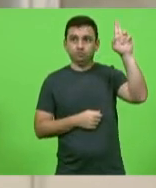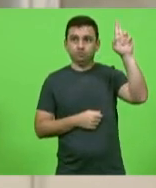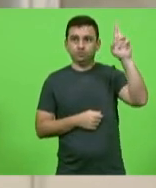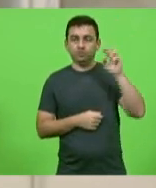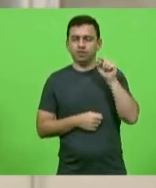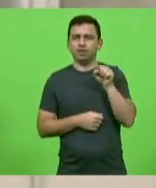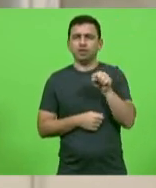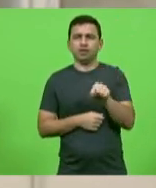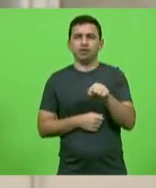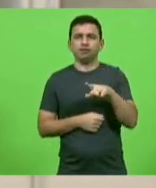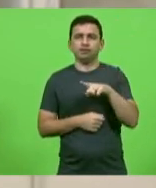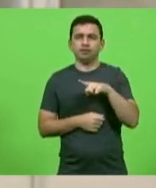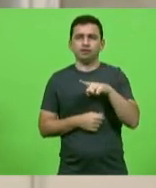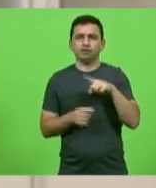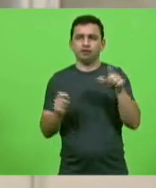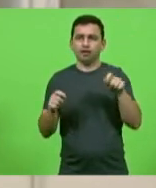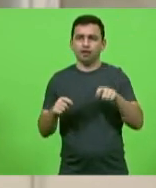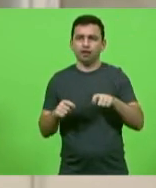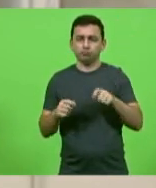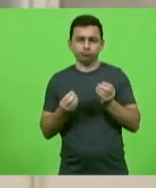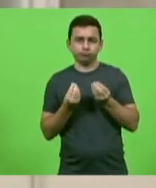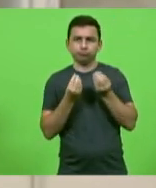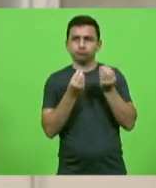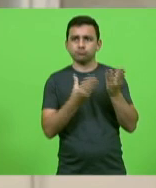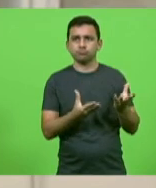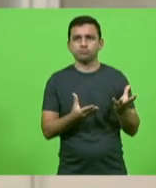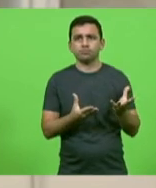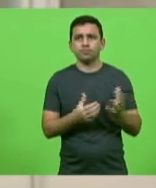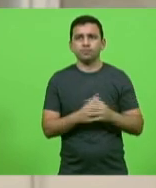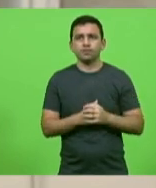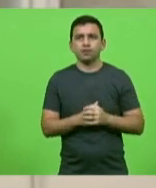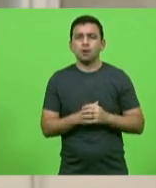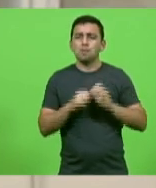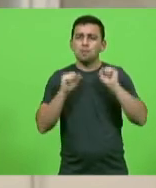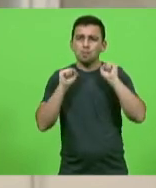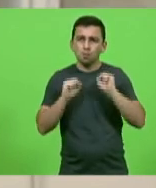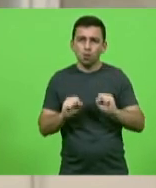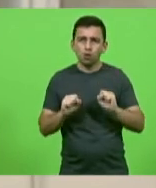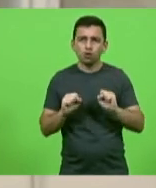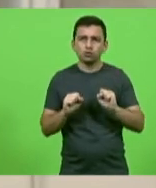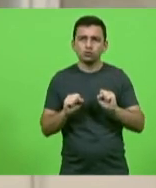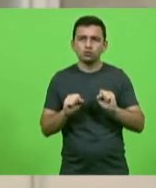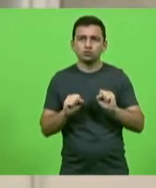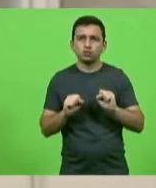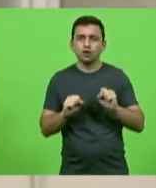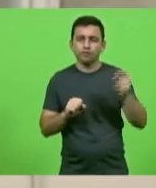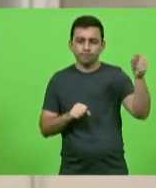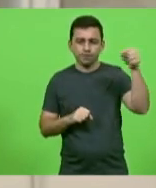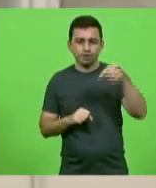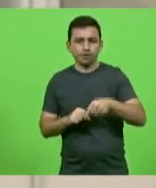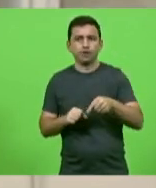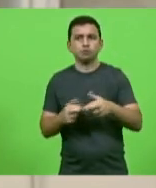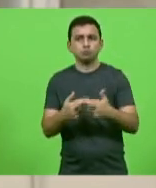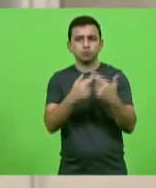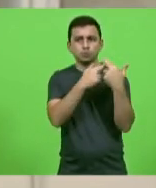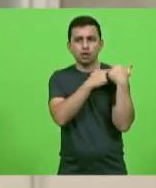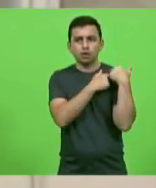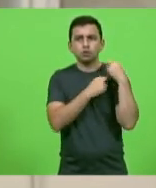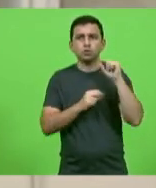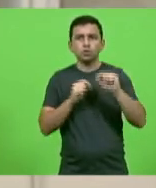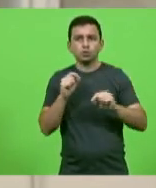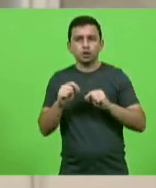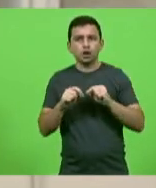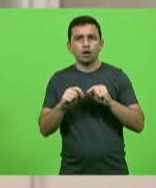mantém a prerrogativa da avocação podendo chamar para seu núcleo de responsabilidade